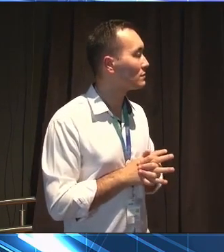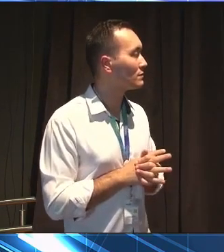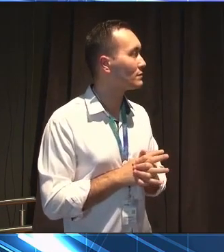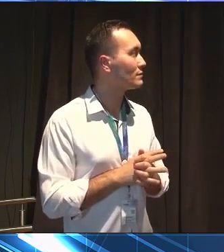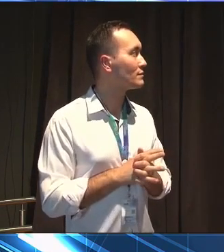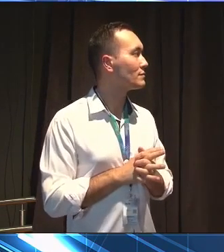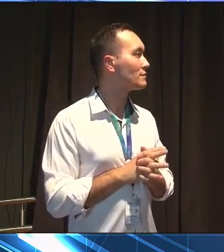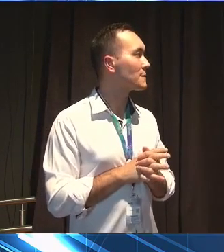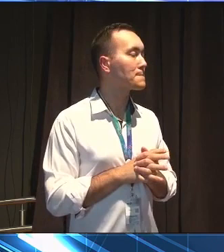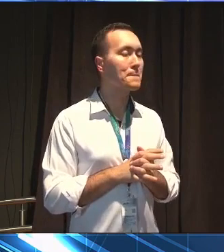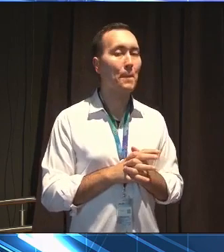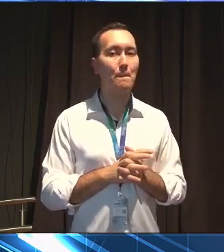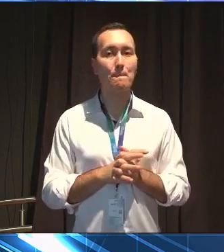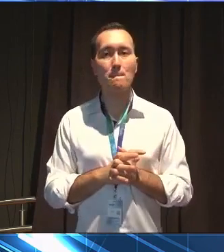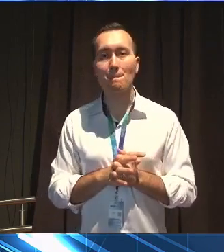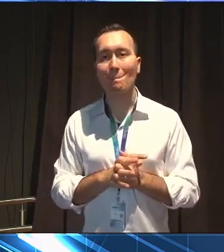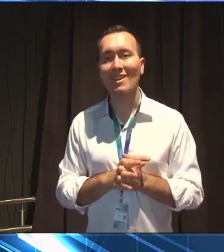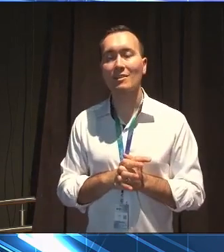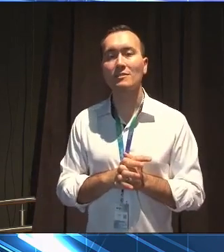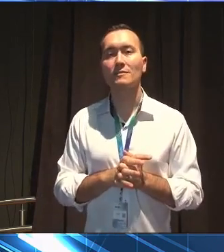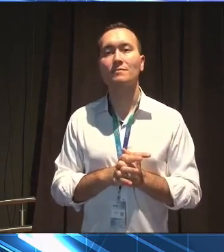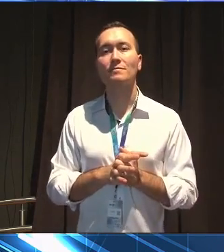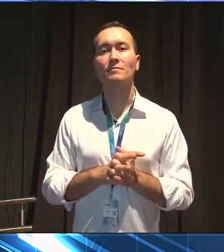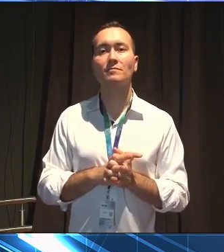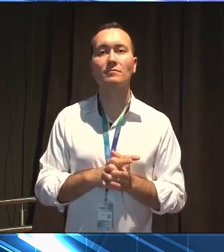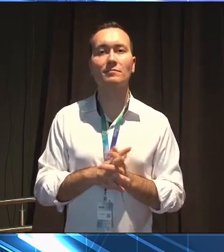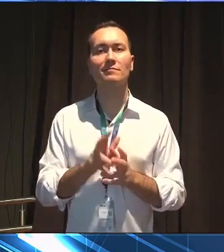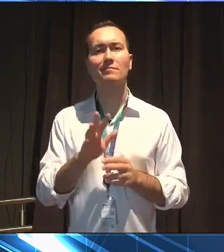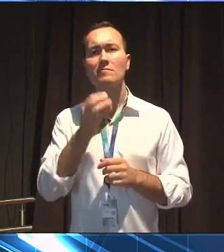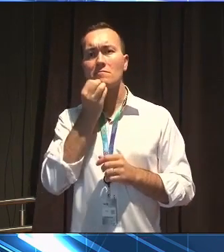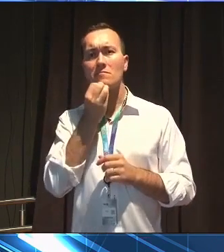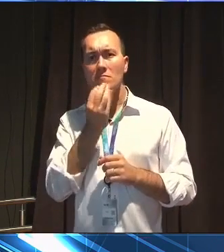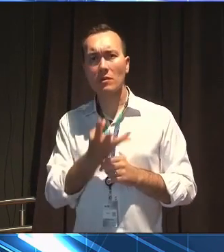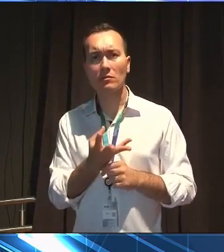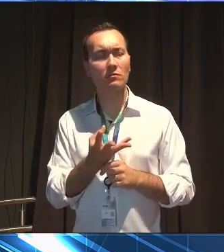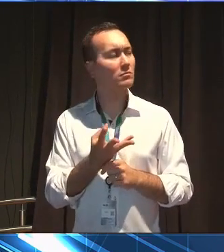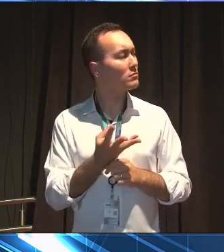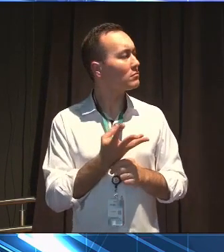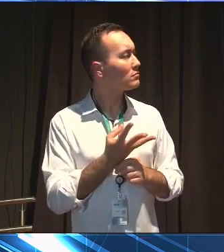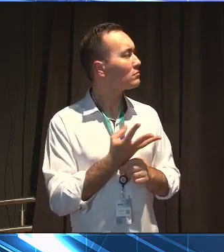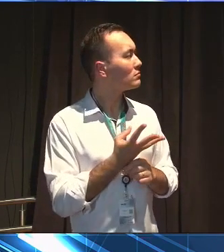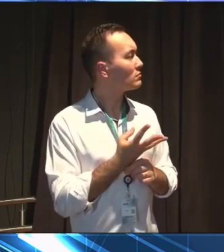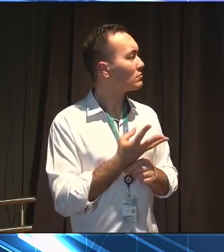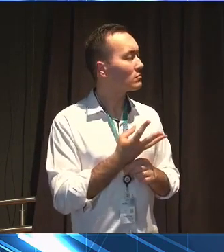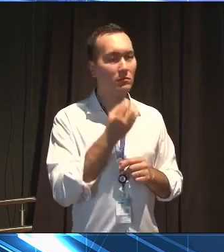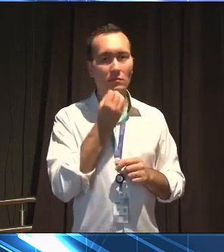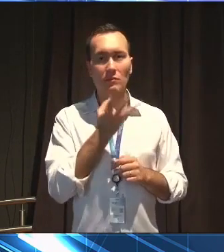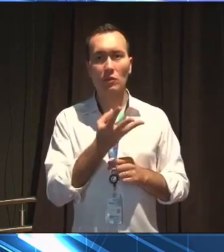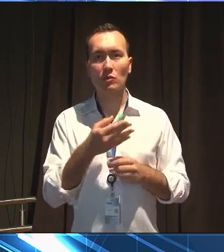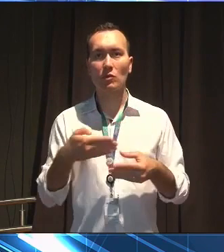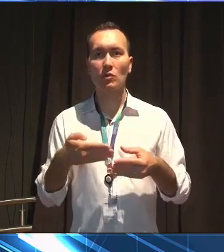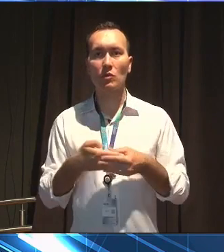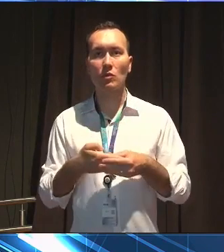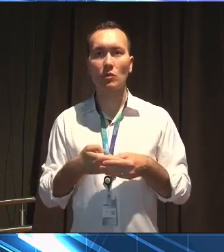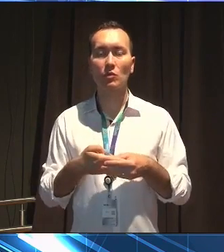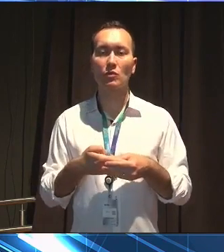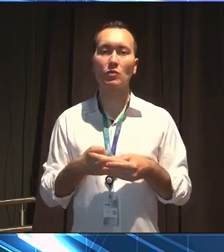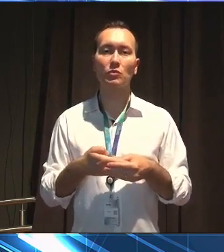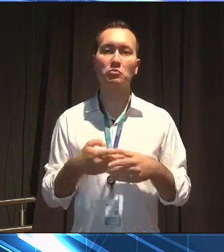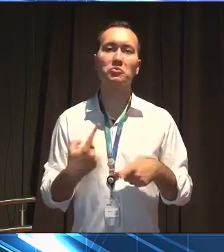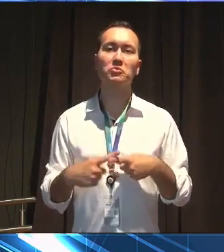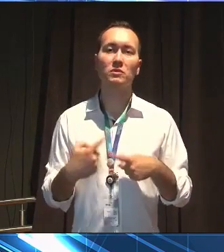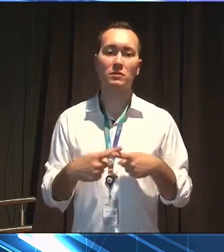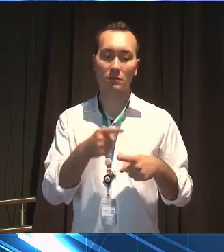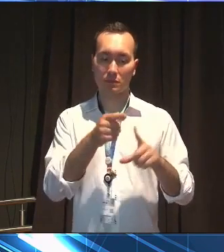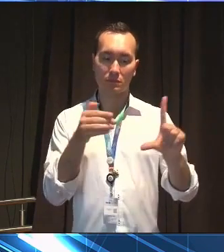esse formato que a gente já vai falar. Qual que é o benefício do cookie?